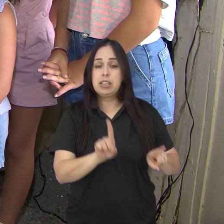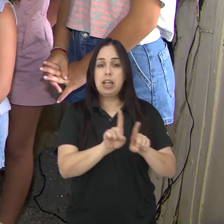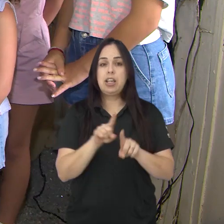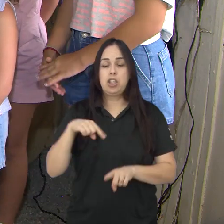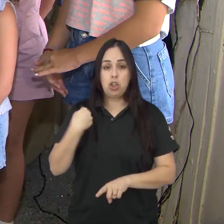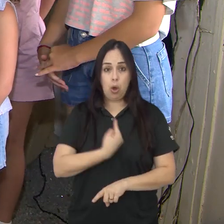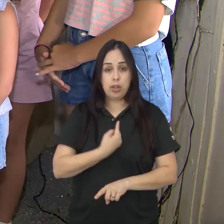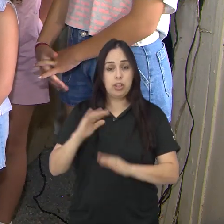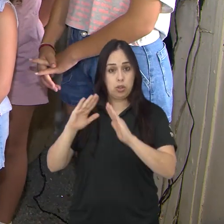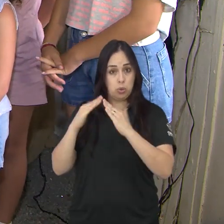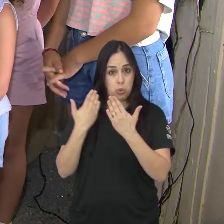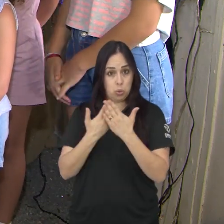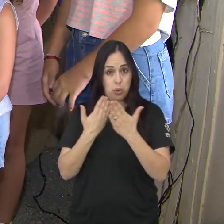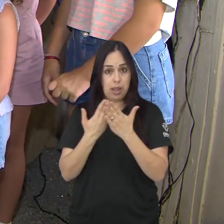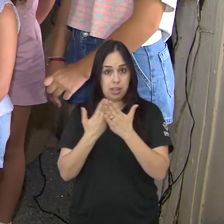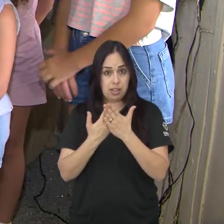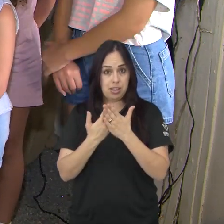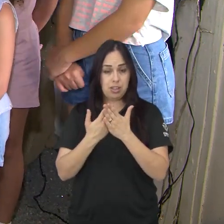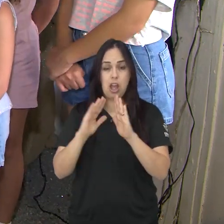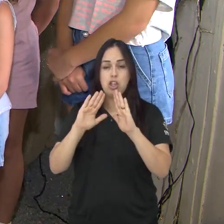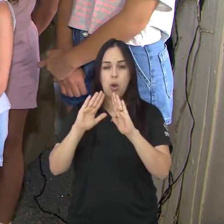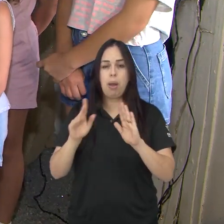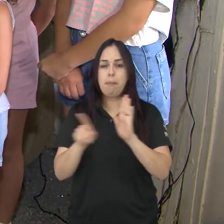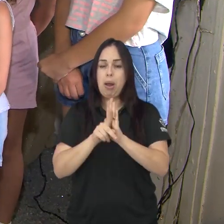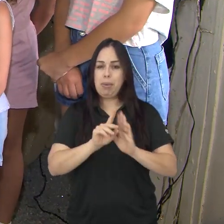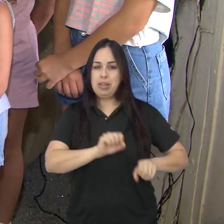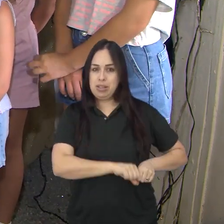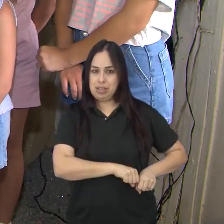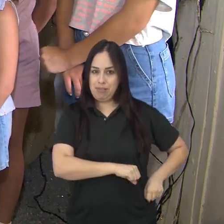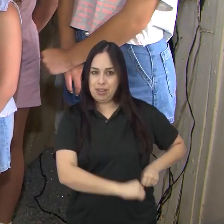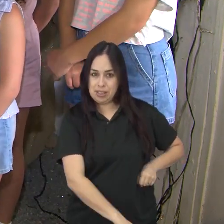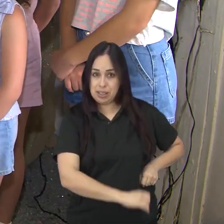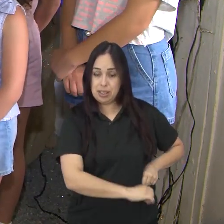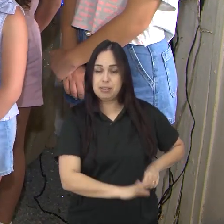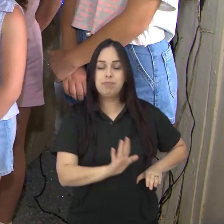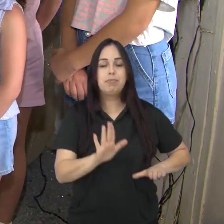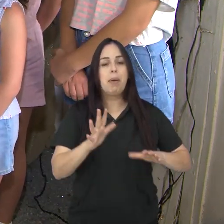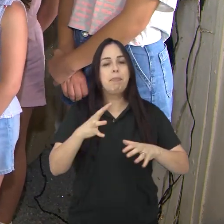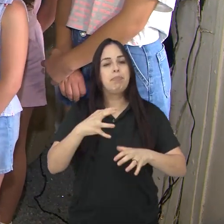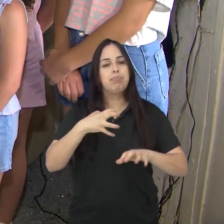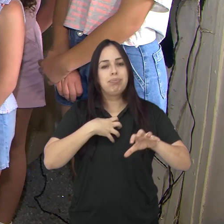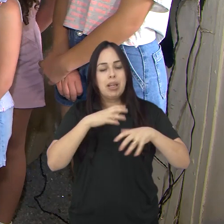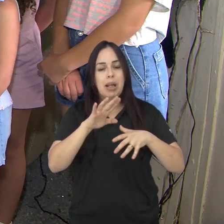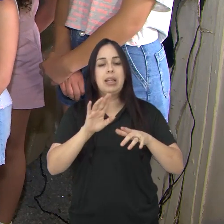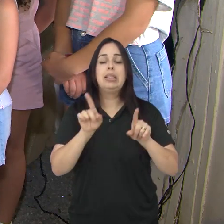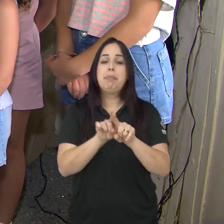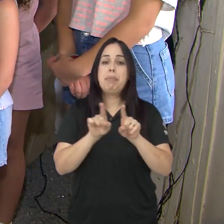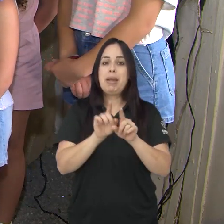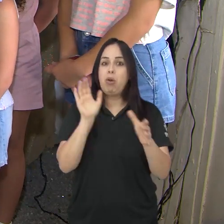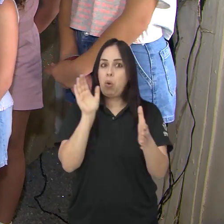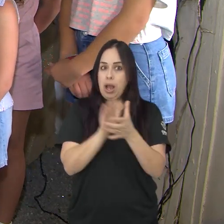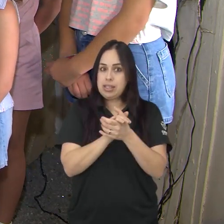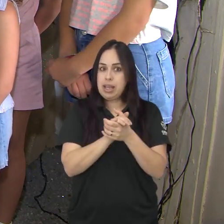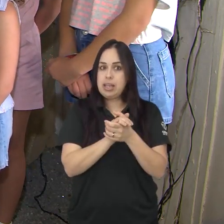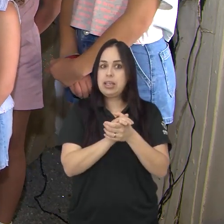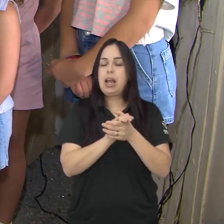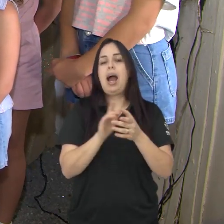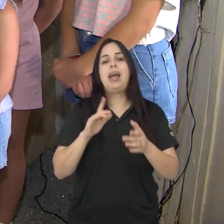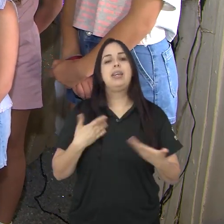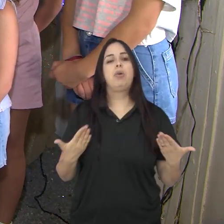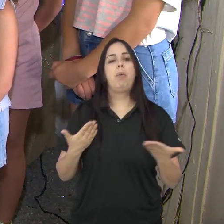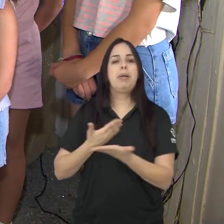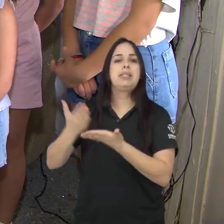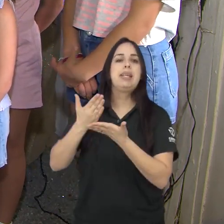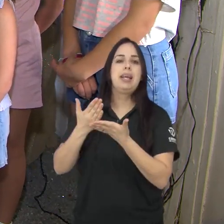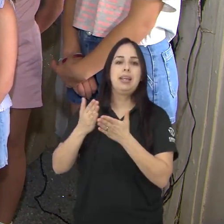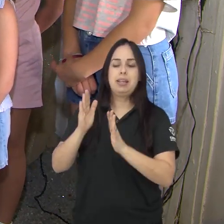colégio franciscano, então pra gente tem um carinho maior, né? E aí, eu desde que casei, também monto o